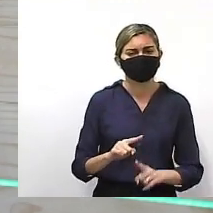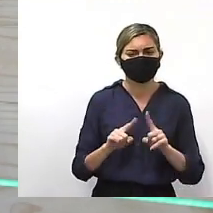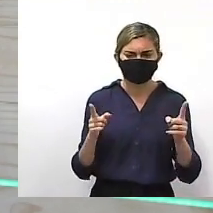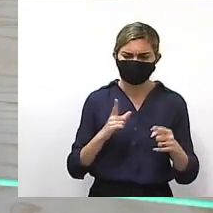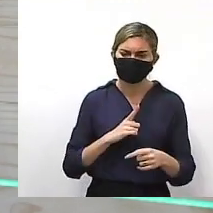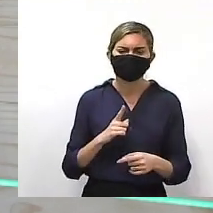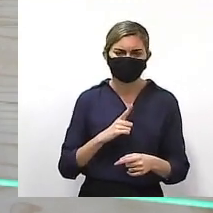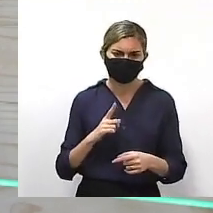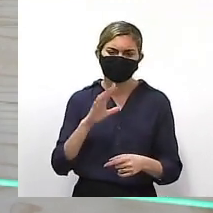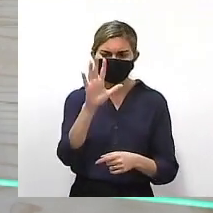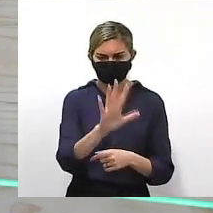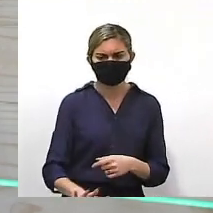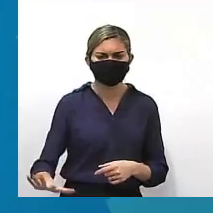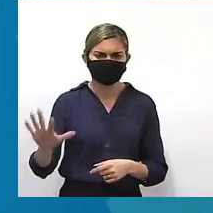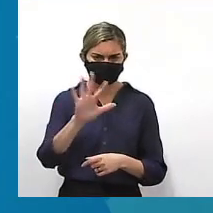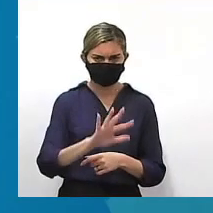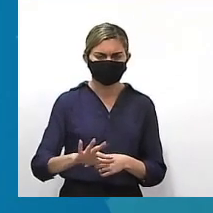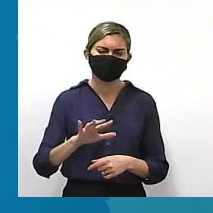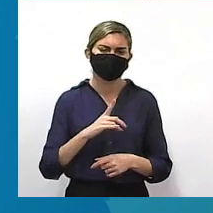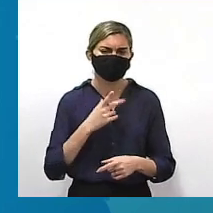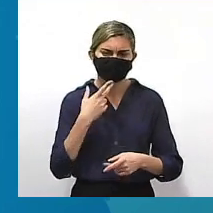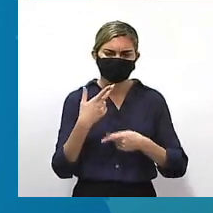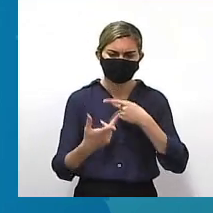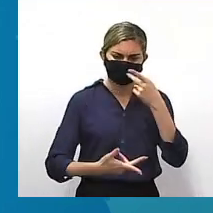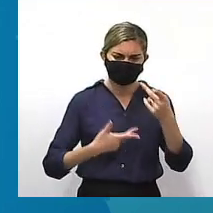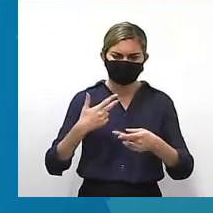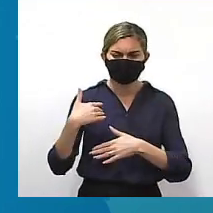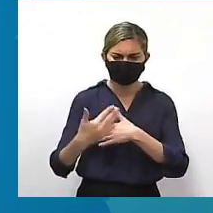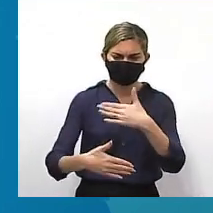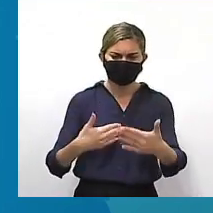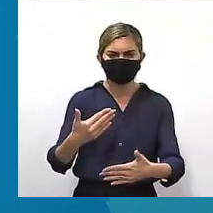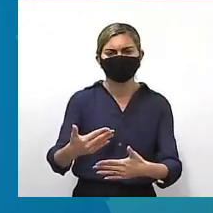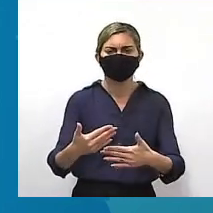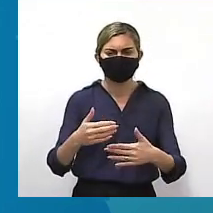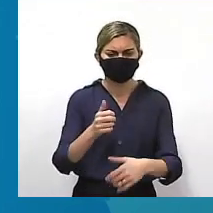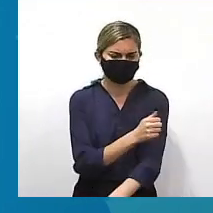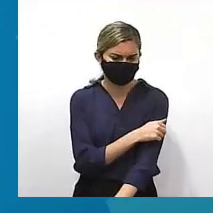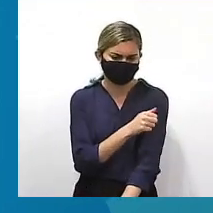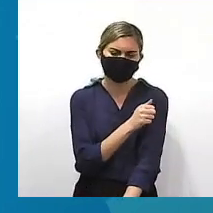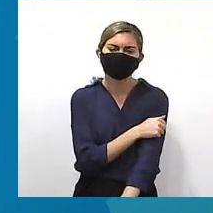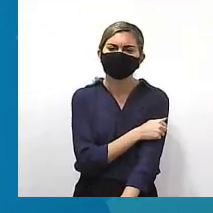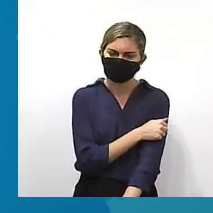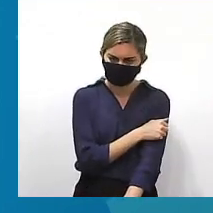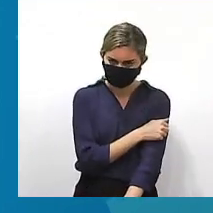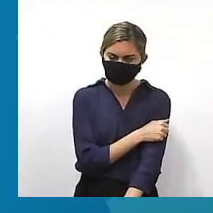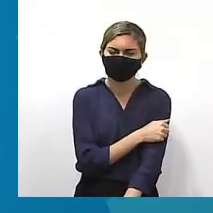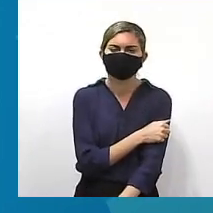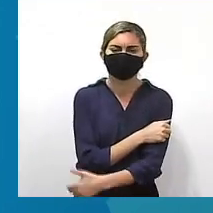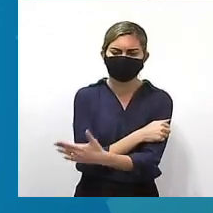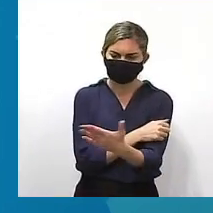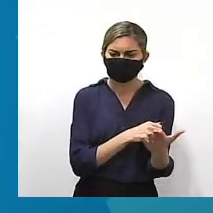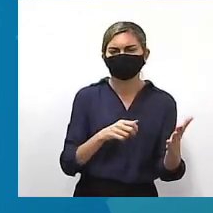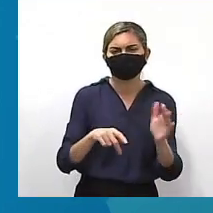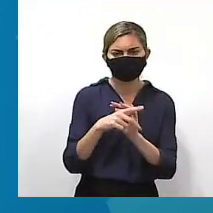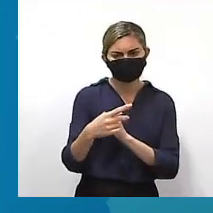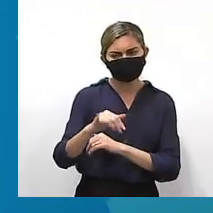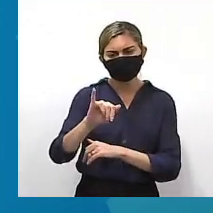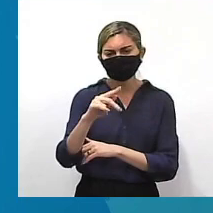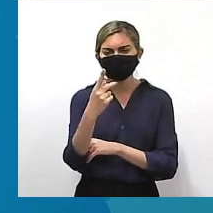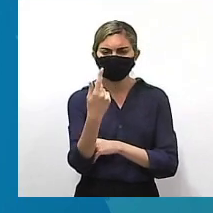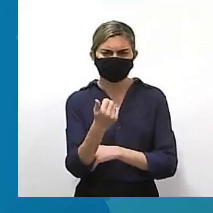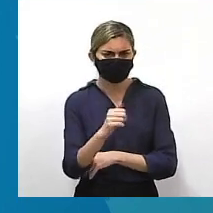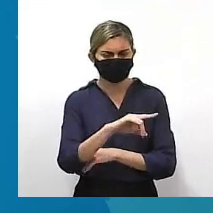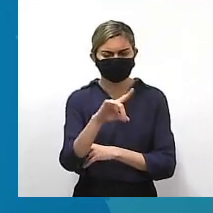temos imagens que falam sobre a rotina de alunos e alunas que são da Ilha de